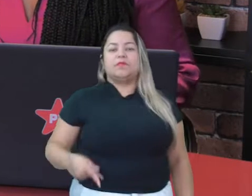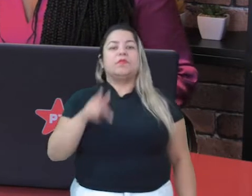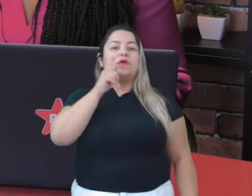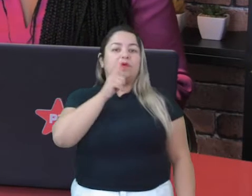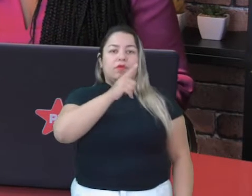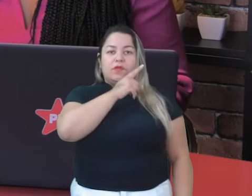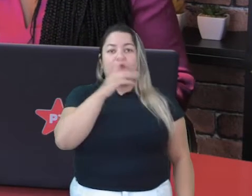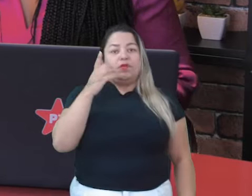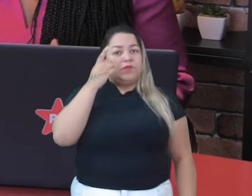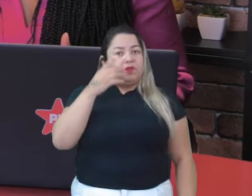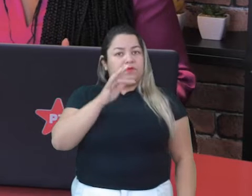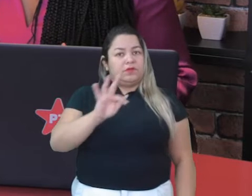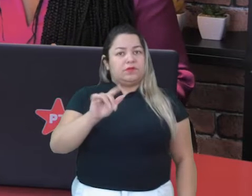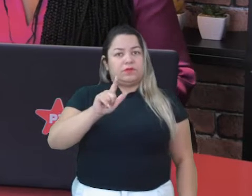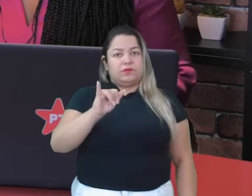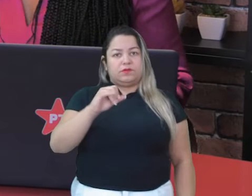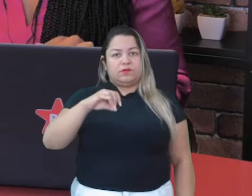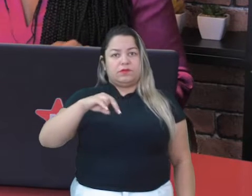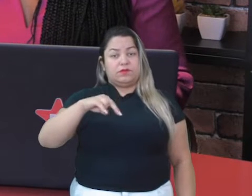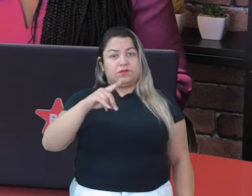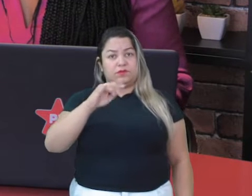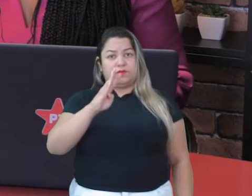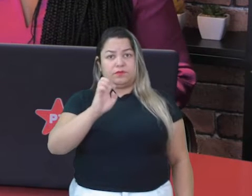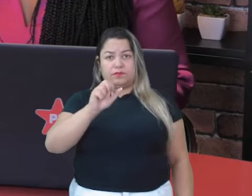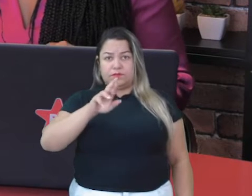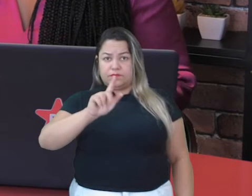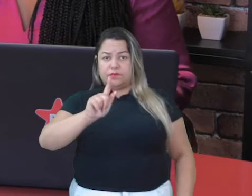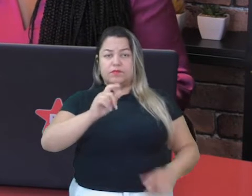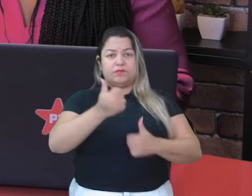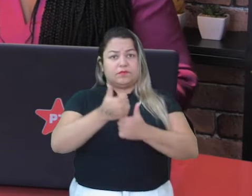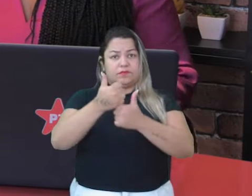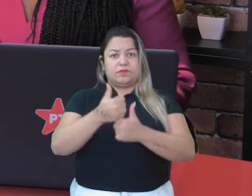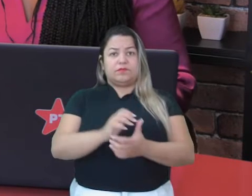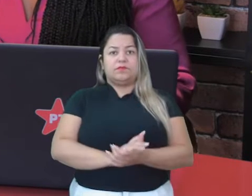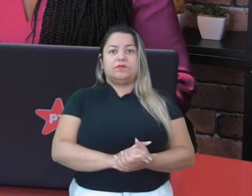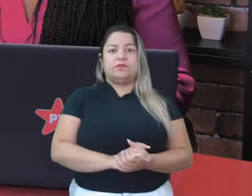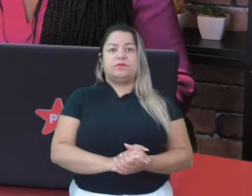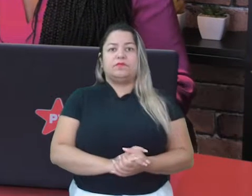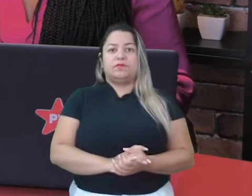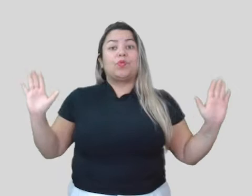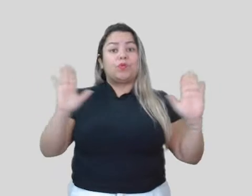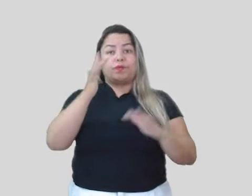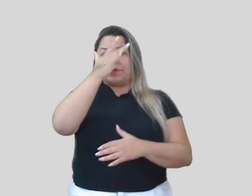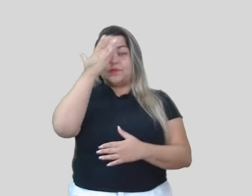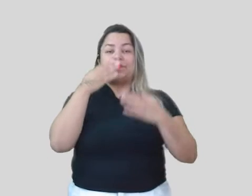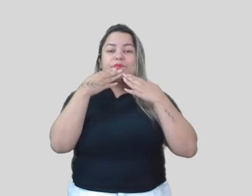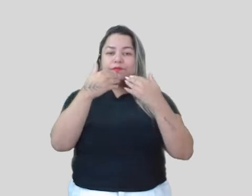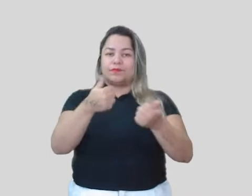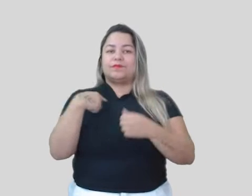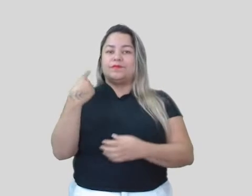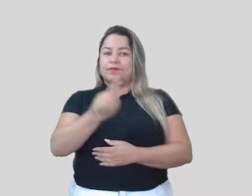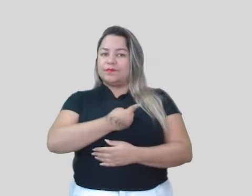do PT, Gleisi Hoffmann, e o deputado federal Lindbergh Farias manifestaram apoio a Leonel. Oi pessoal, tudo